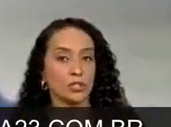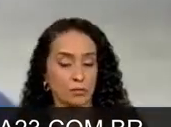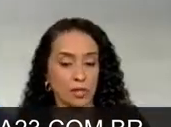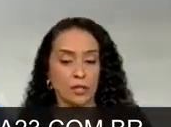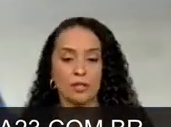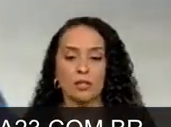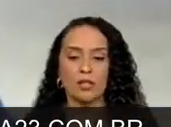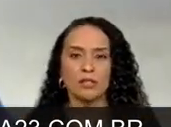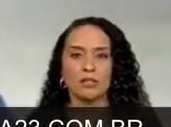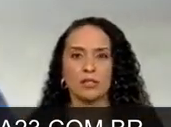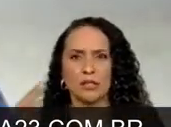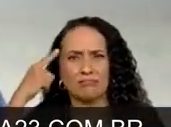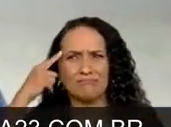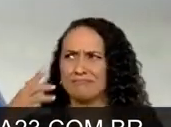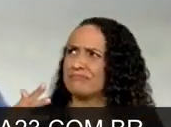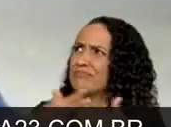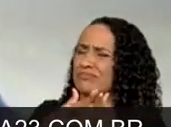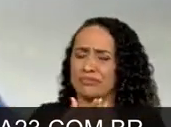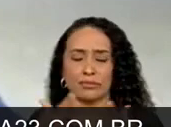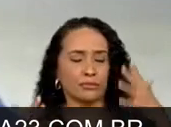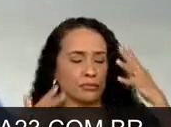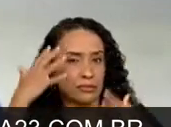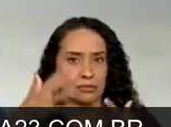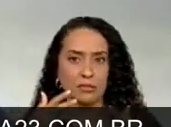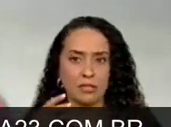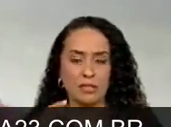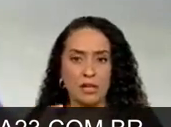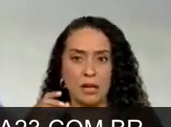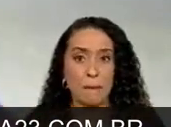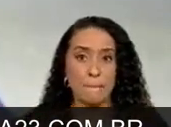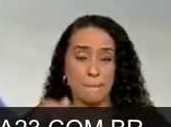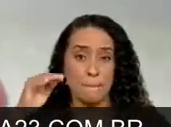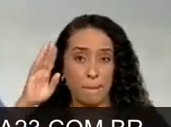A confusão mental, principalmente em pacientes